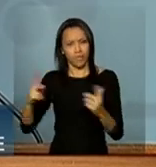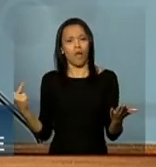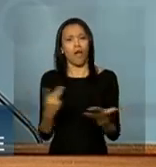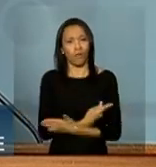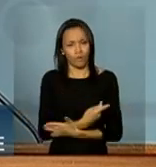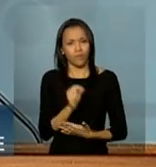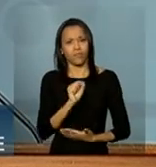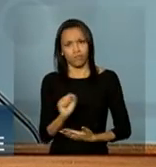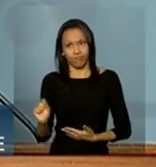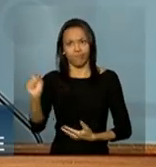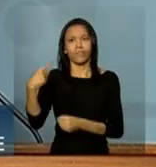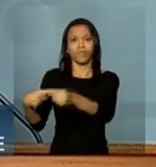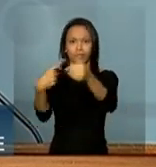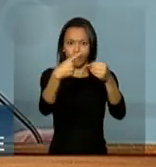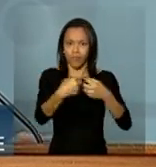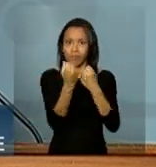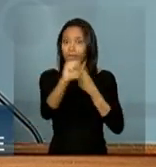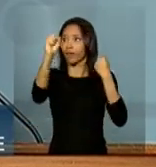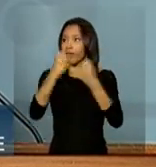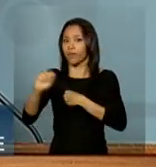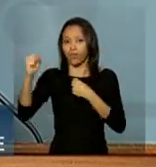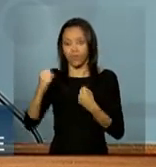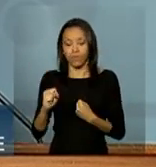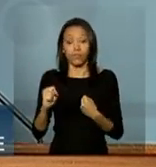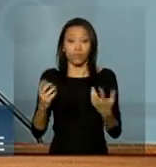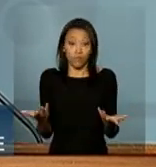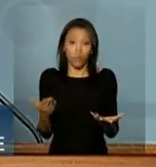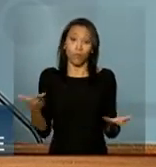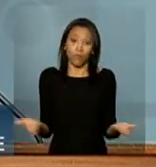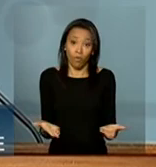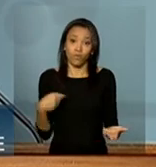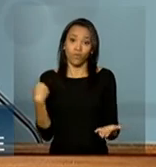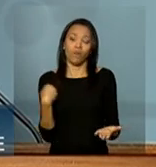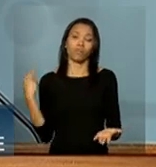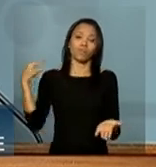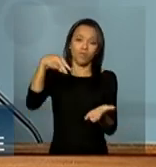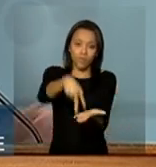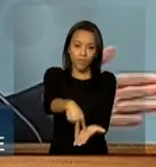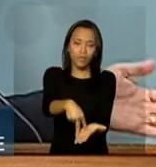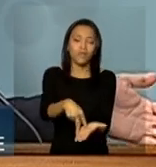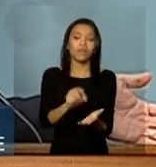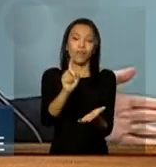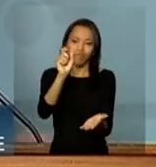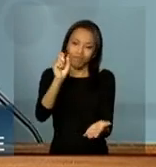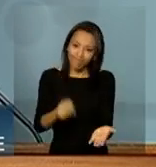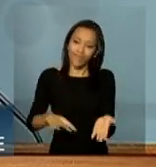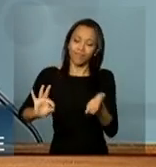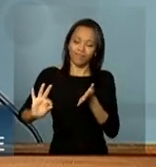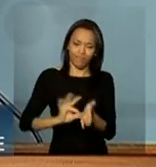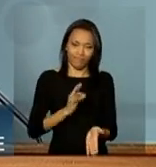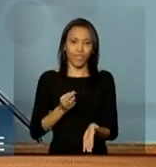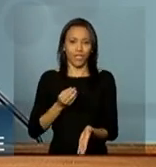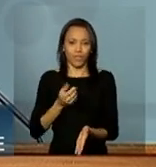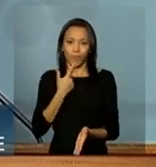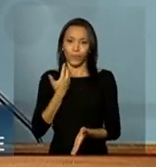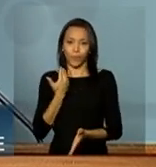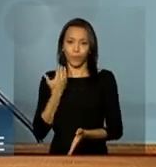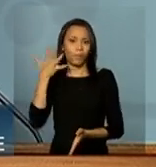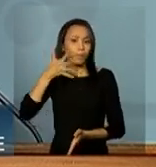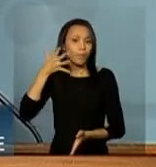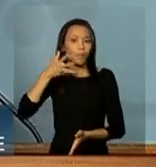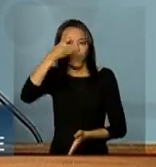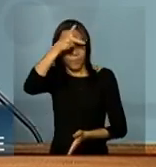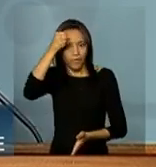nessas cidades. E hoje nós estamos aqui exatamente assinando, como disse há pouco o nosso prefeito,